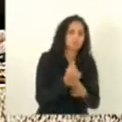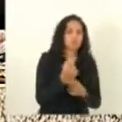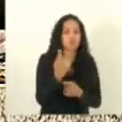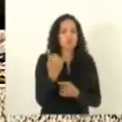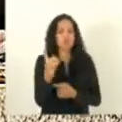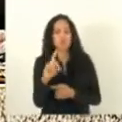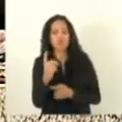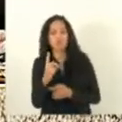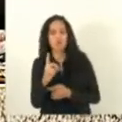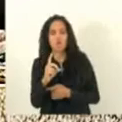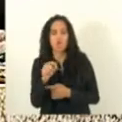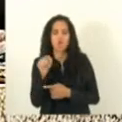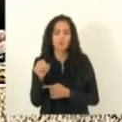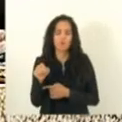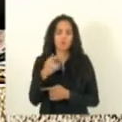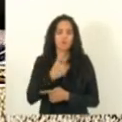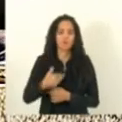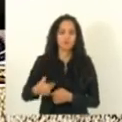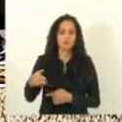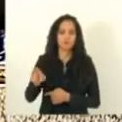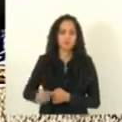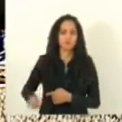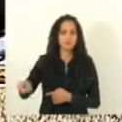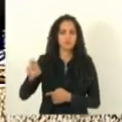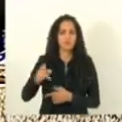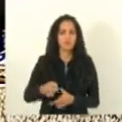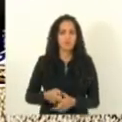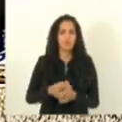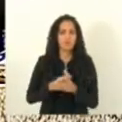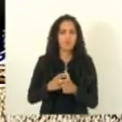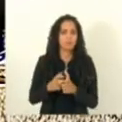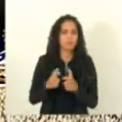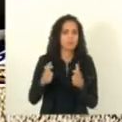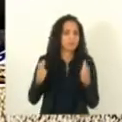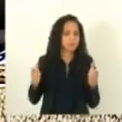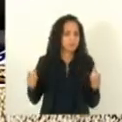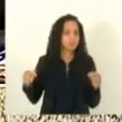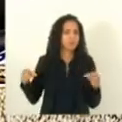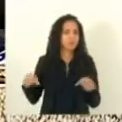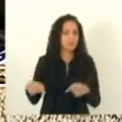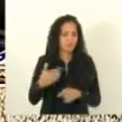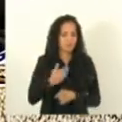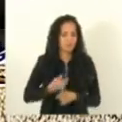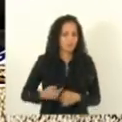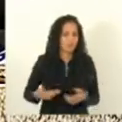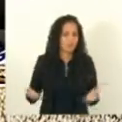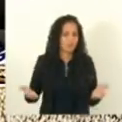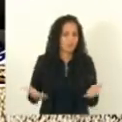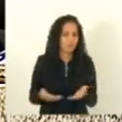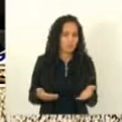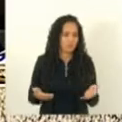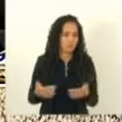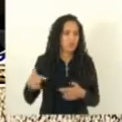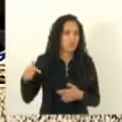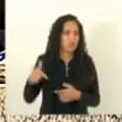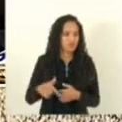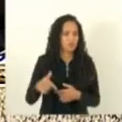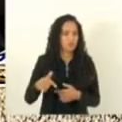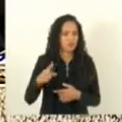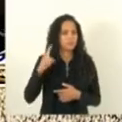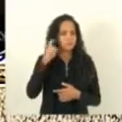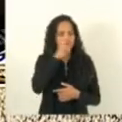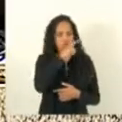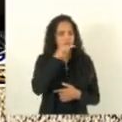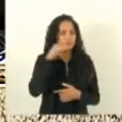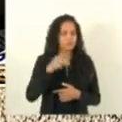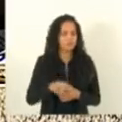para o caixa do governo, que endivida sim o Estado, e esse governo pachorrento pra caramba demora